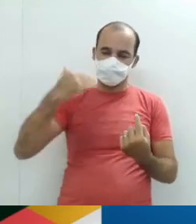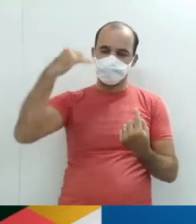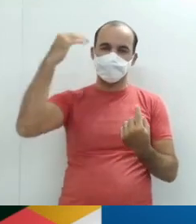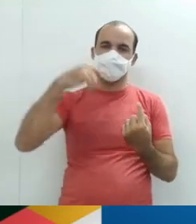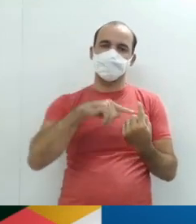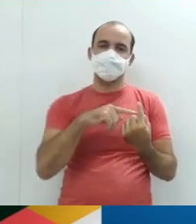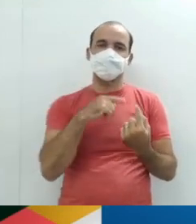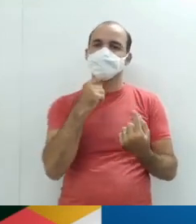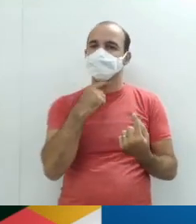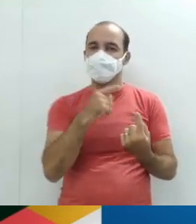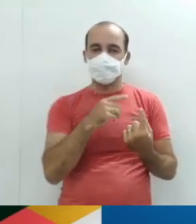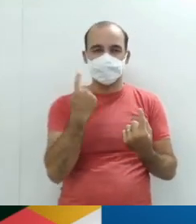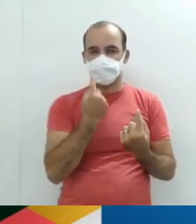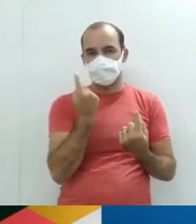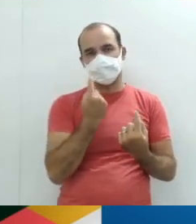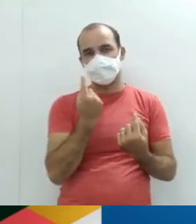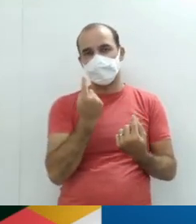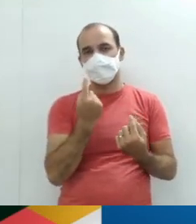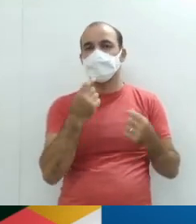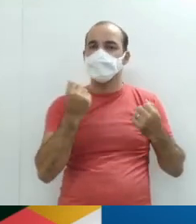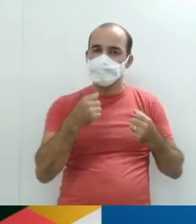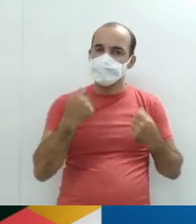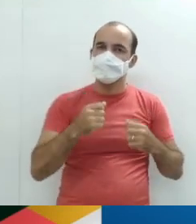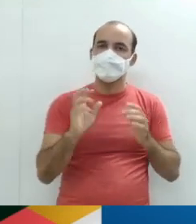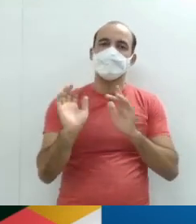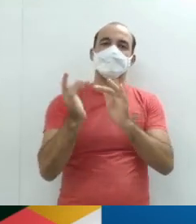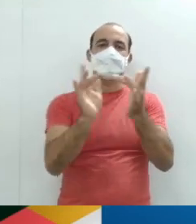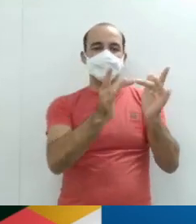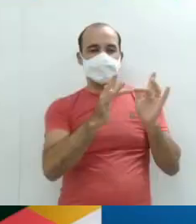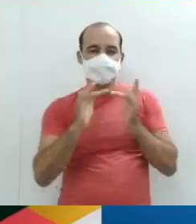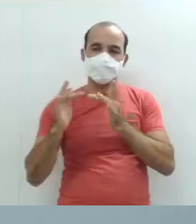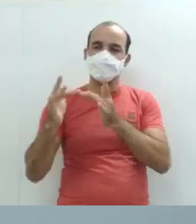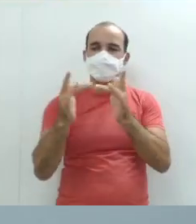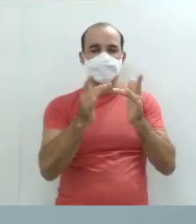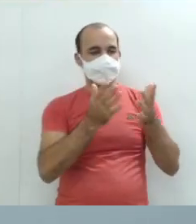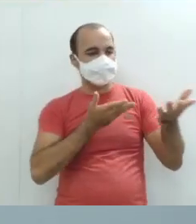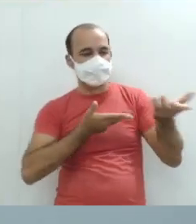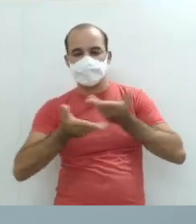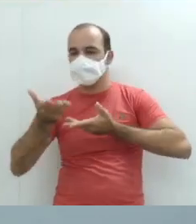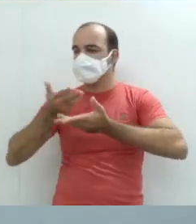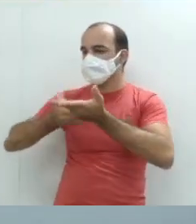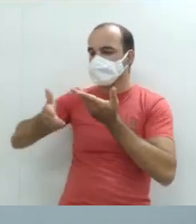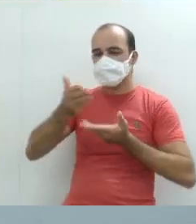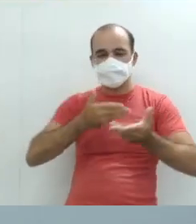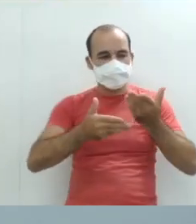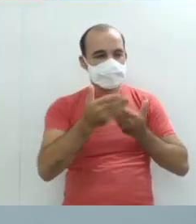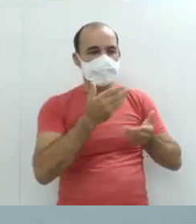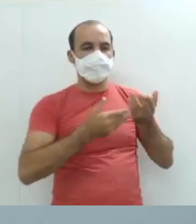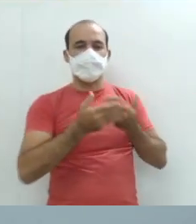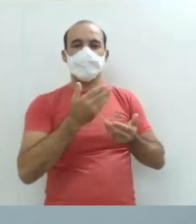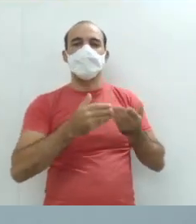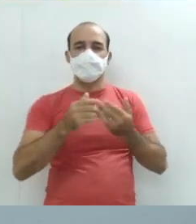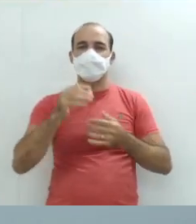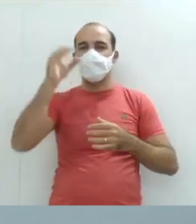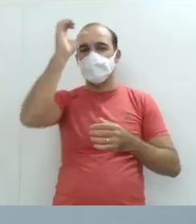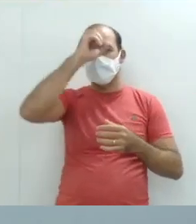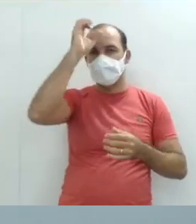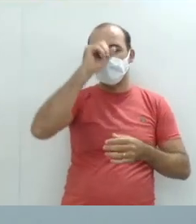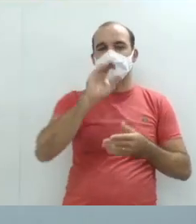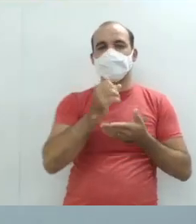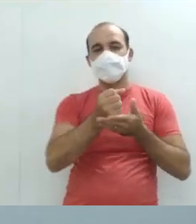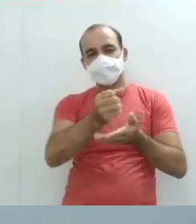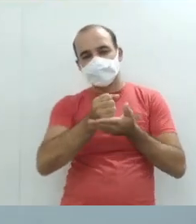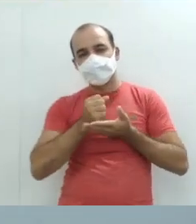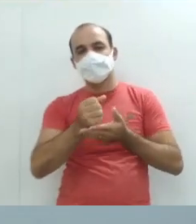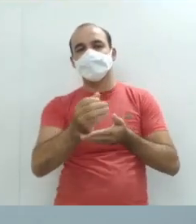não transformo também a sociedade. Então, não se distancie do outro, mas relacione-se com aquele que está ao seu